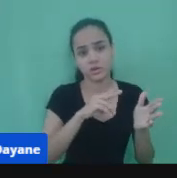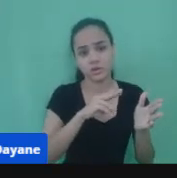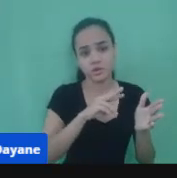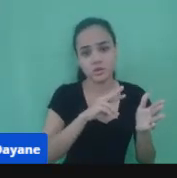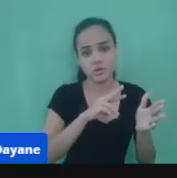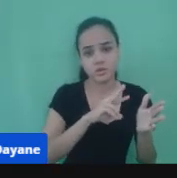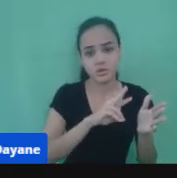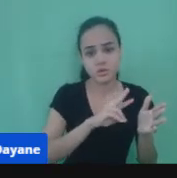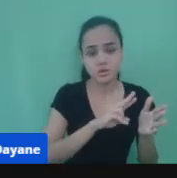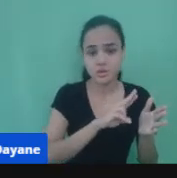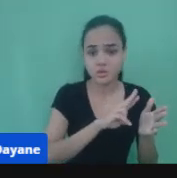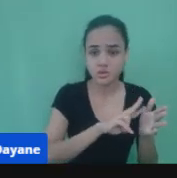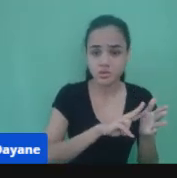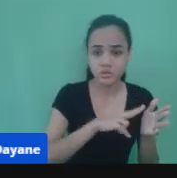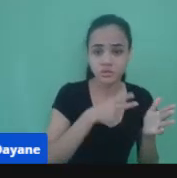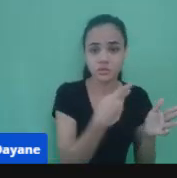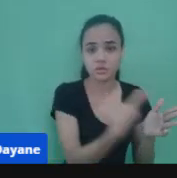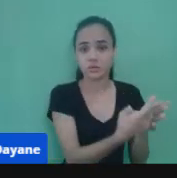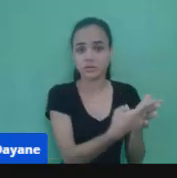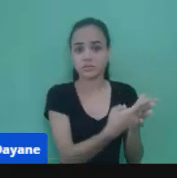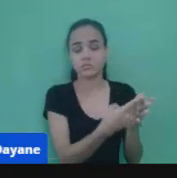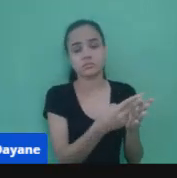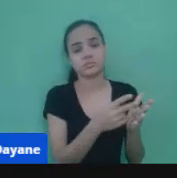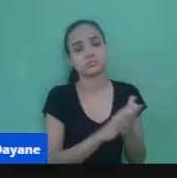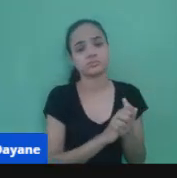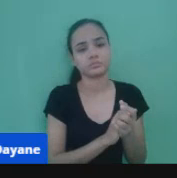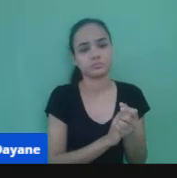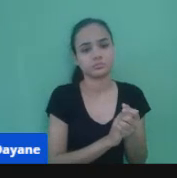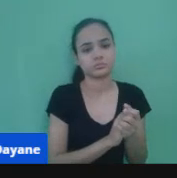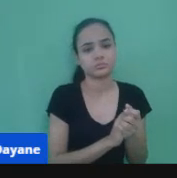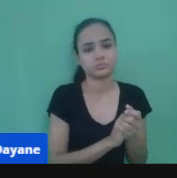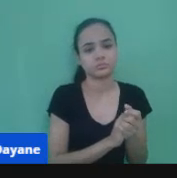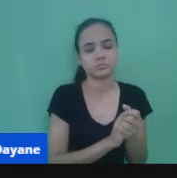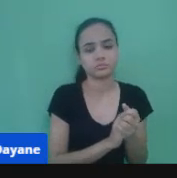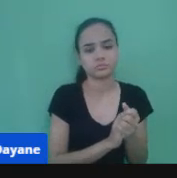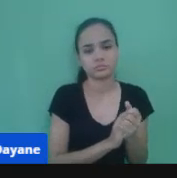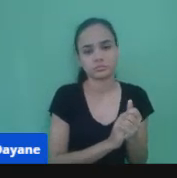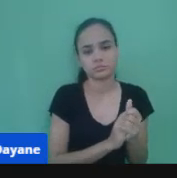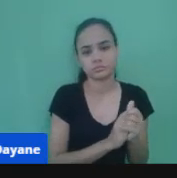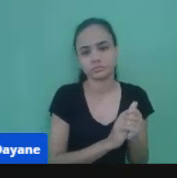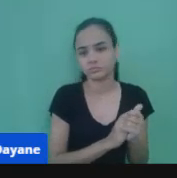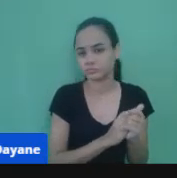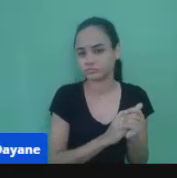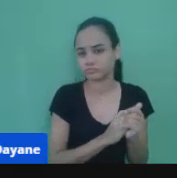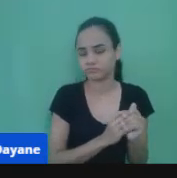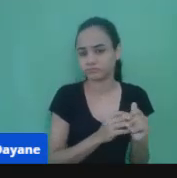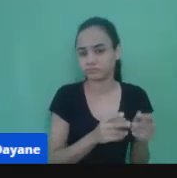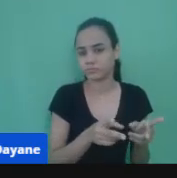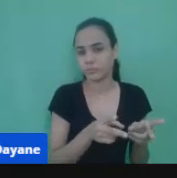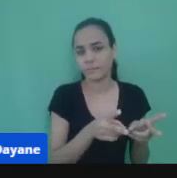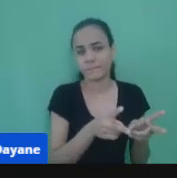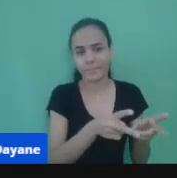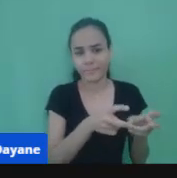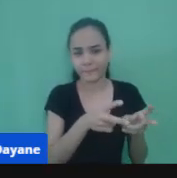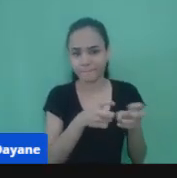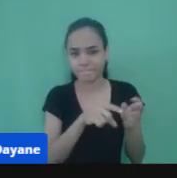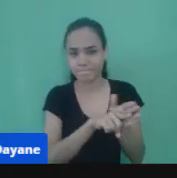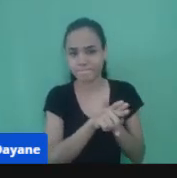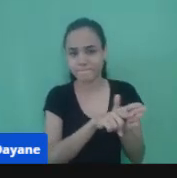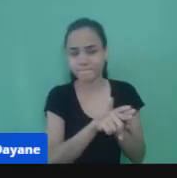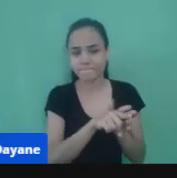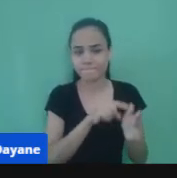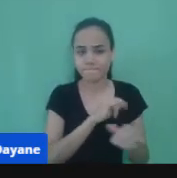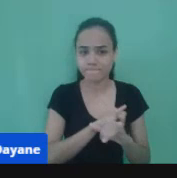fomos buscar informações com advogados para tentar trazer essa informação mais precisa possível. Então, qual que são as